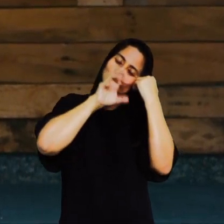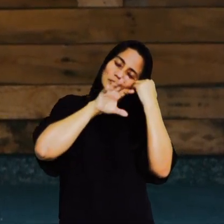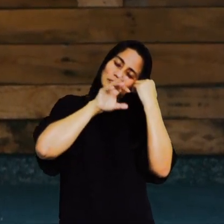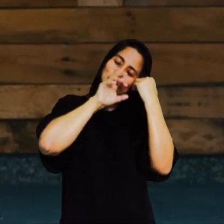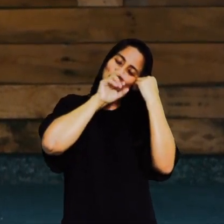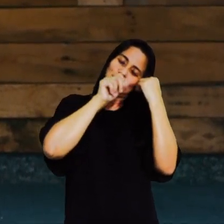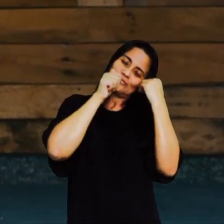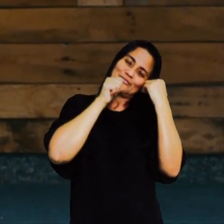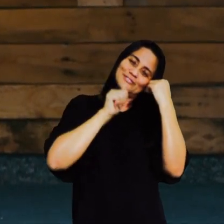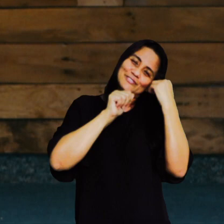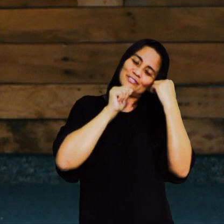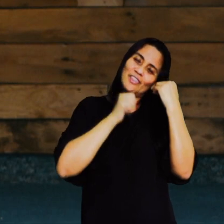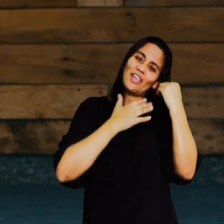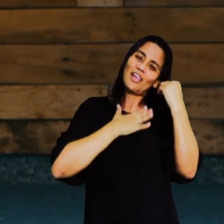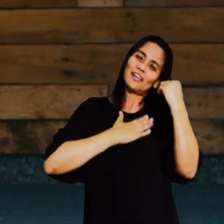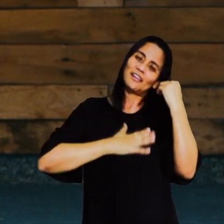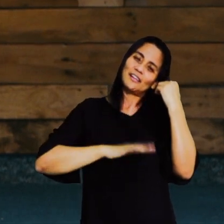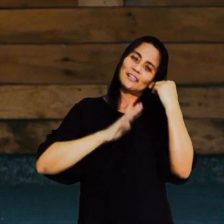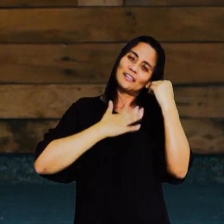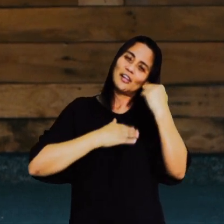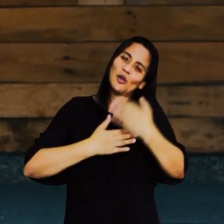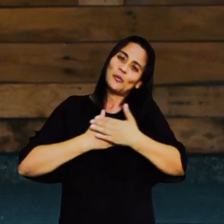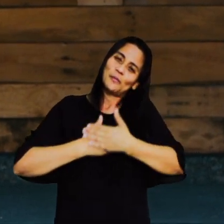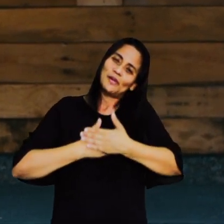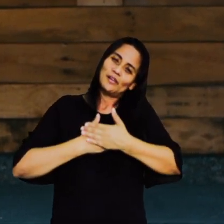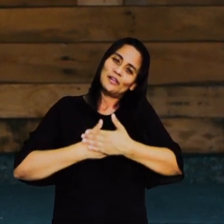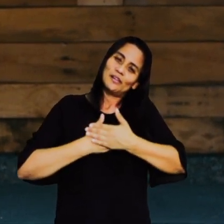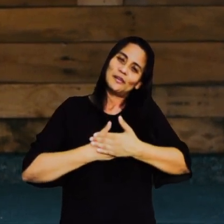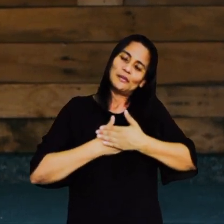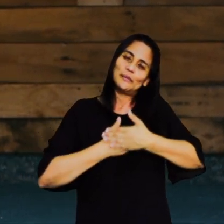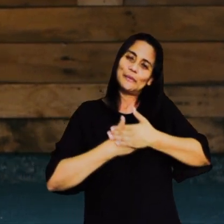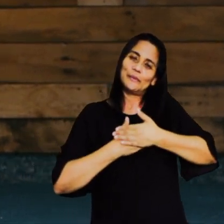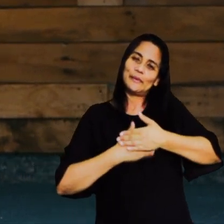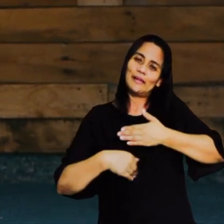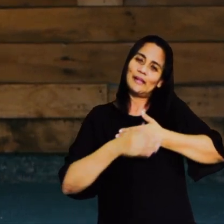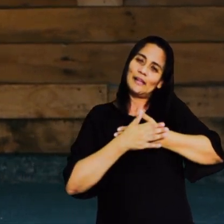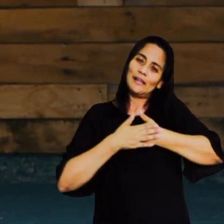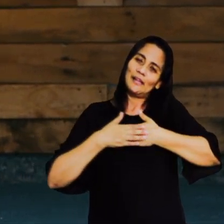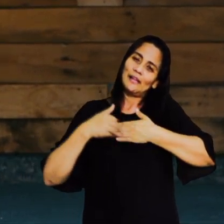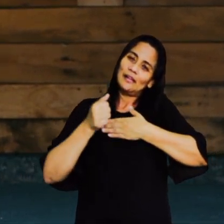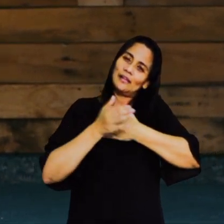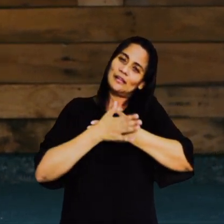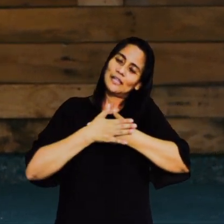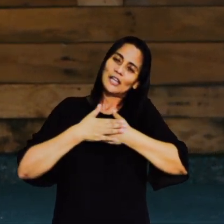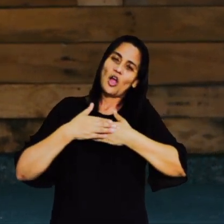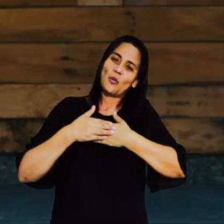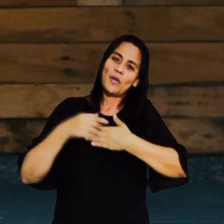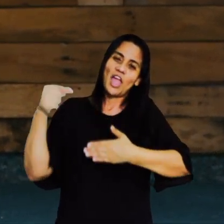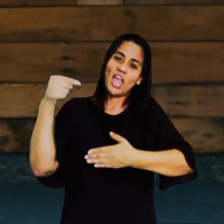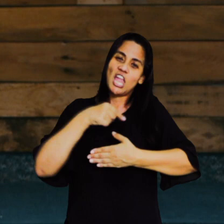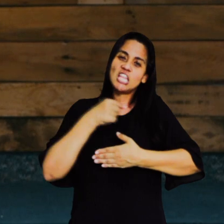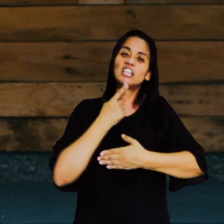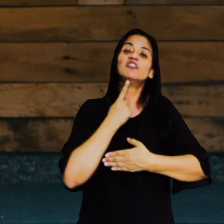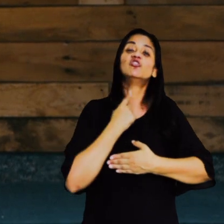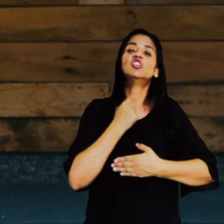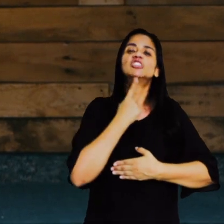acalma ele. O baby nasce e existe um desejo de estar